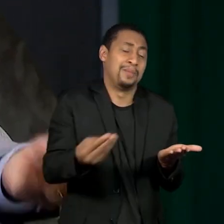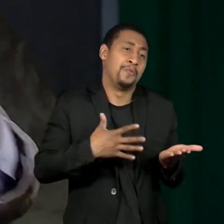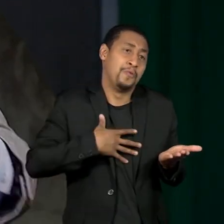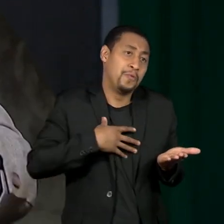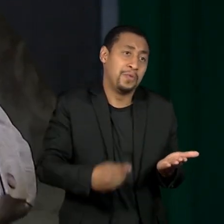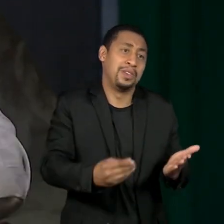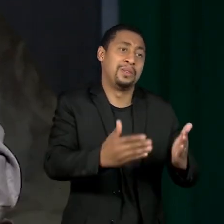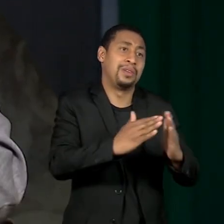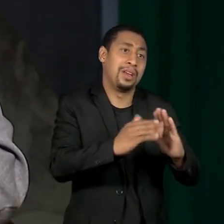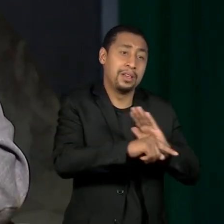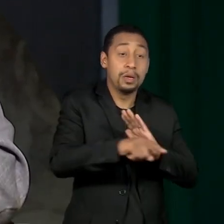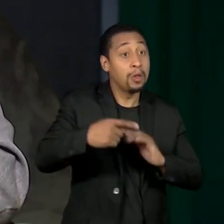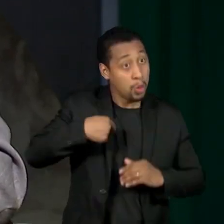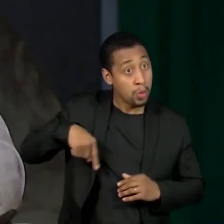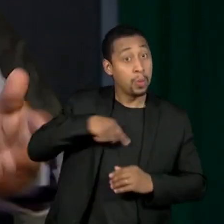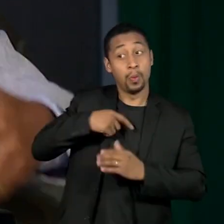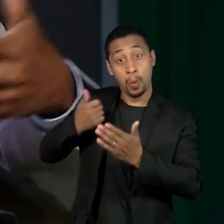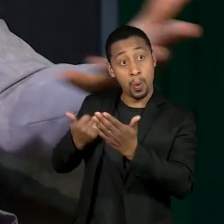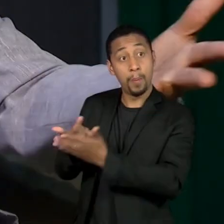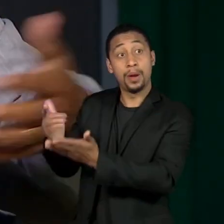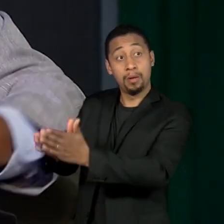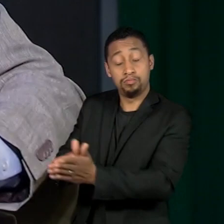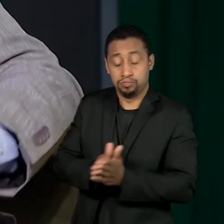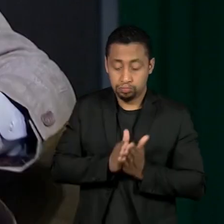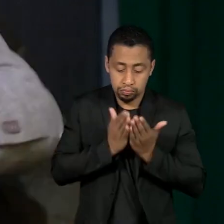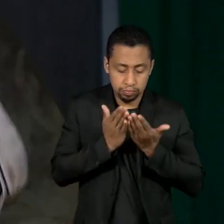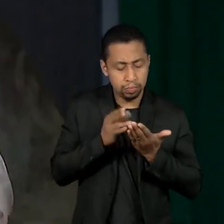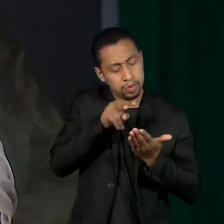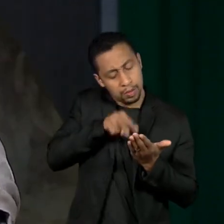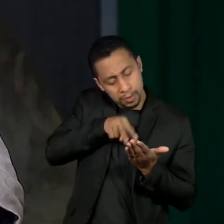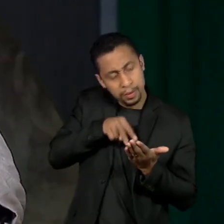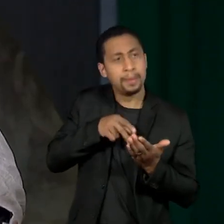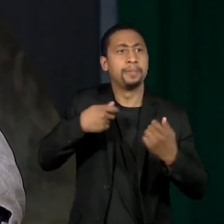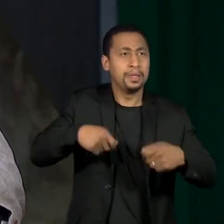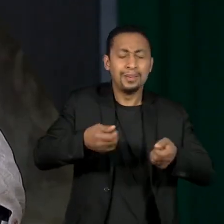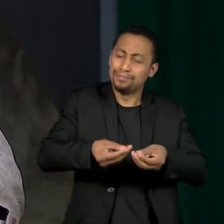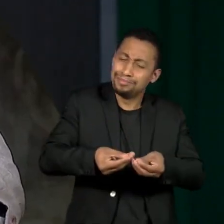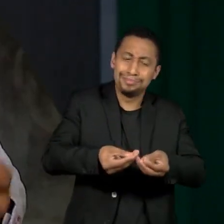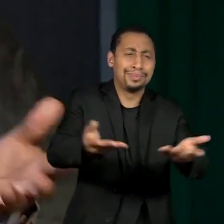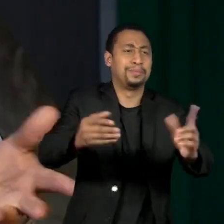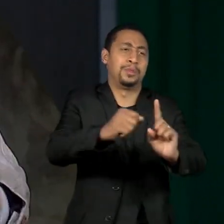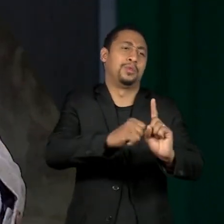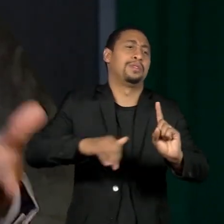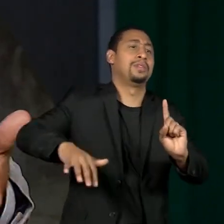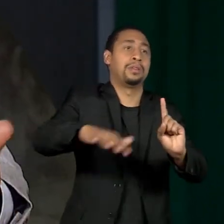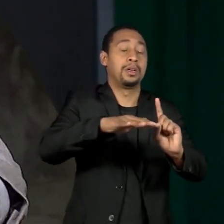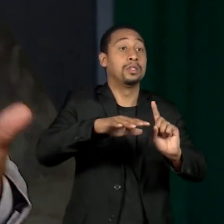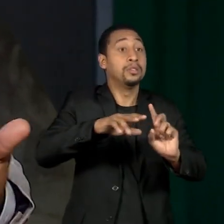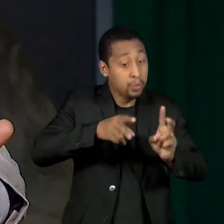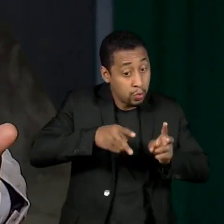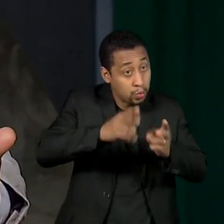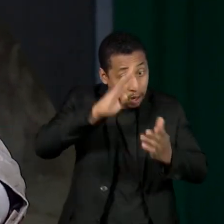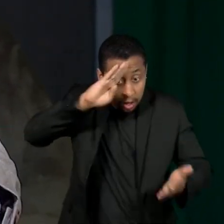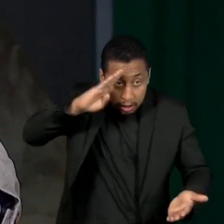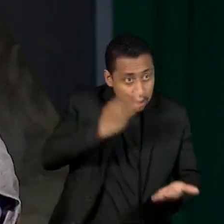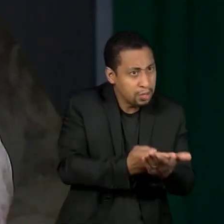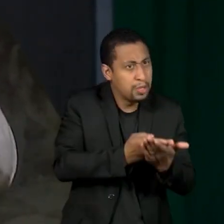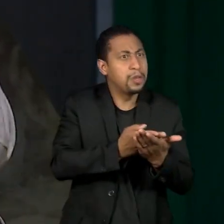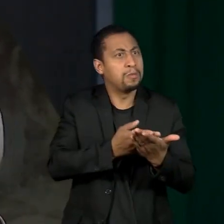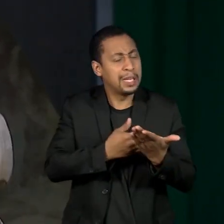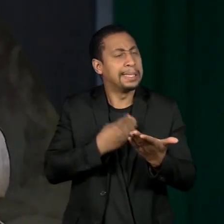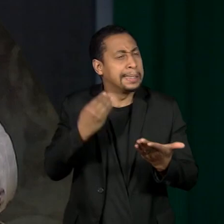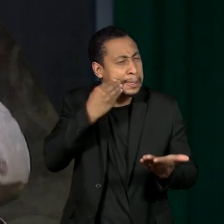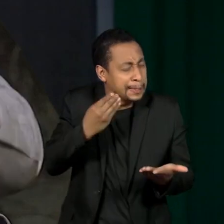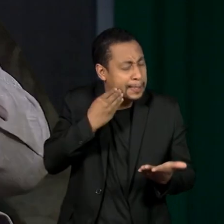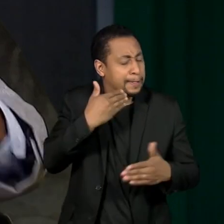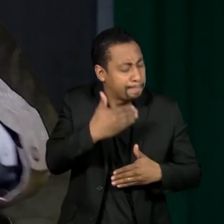que disponibilize para nós mesmos, né, que a gente disponibilize para toda a sociedade e que a gente continue acreditando e insistindo, né, que